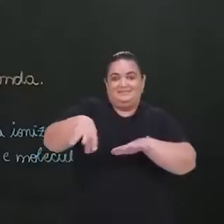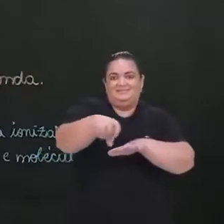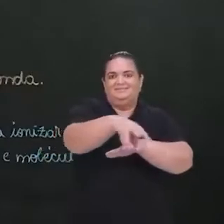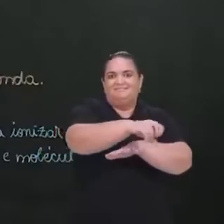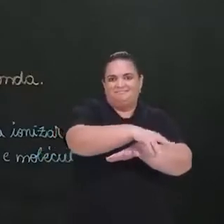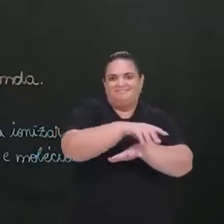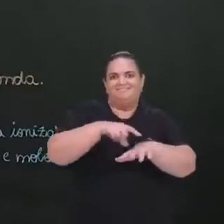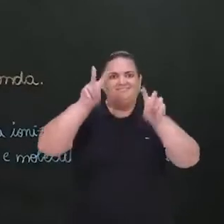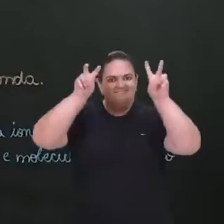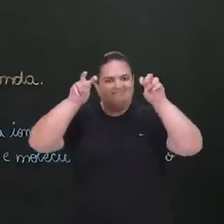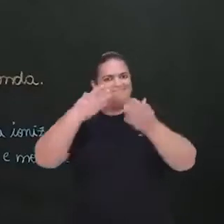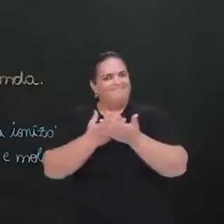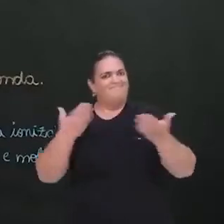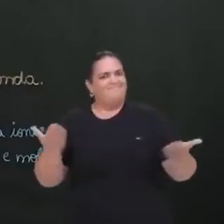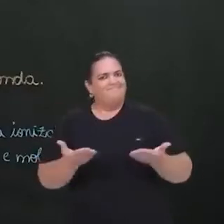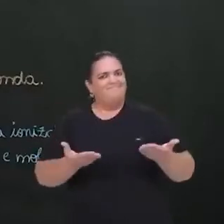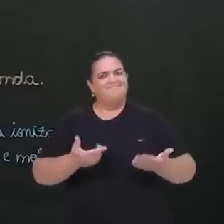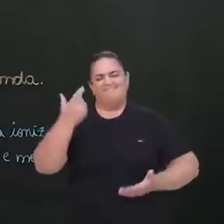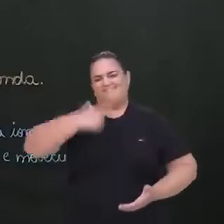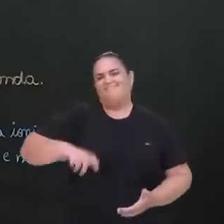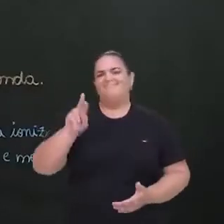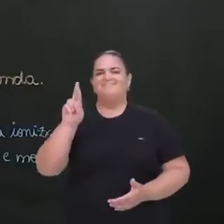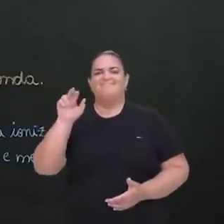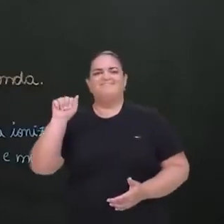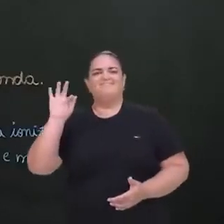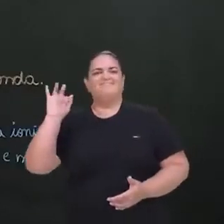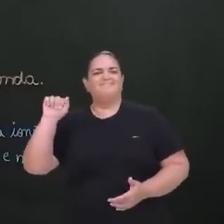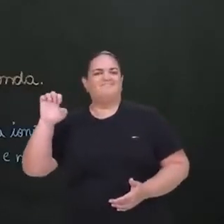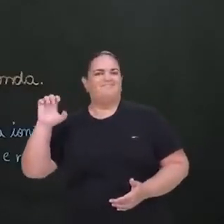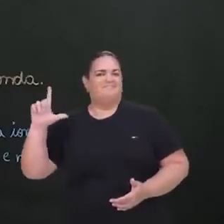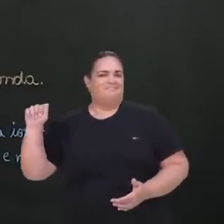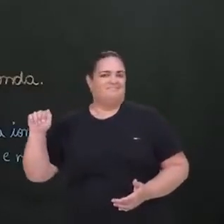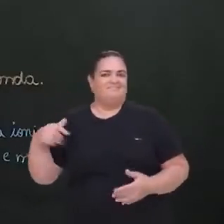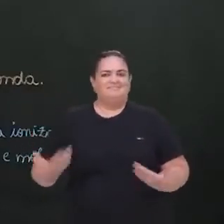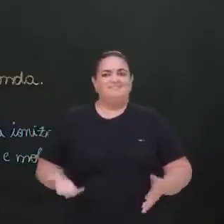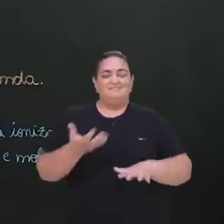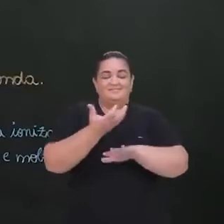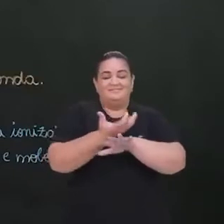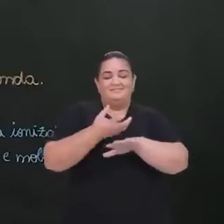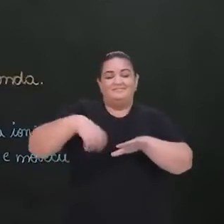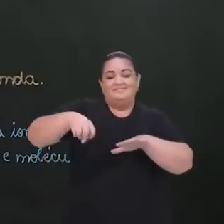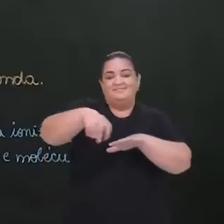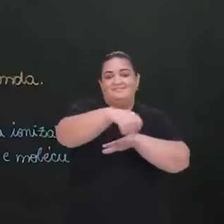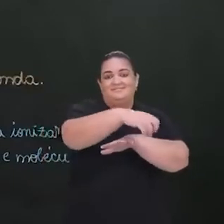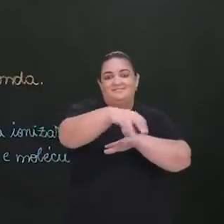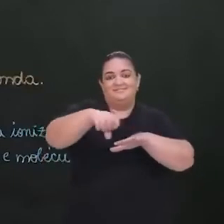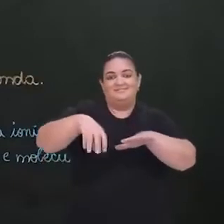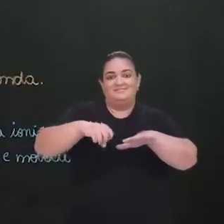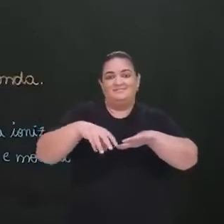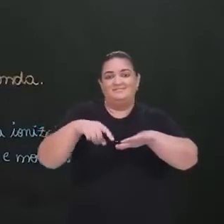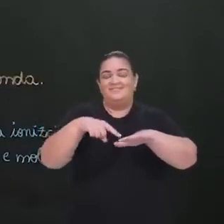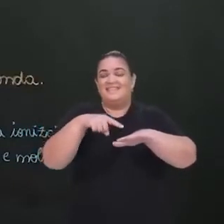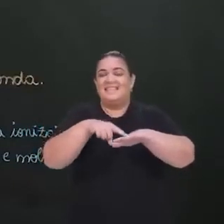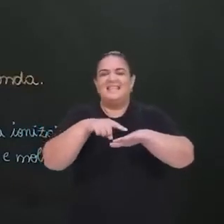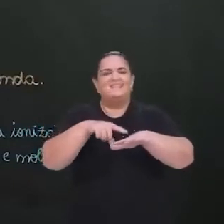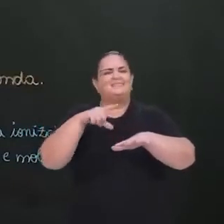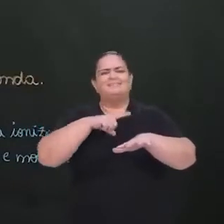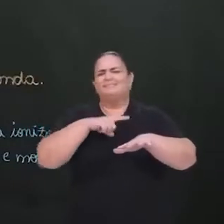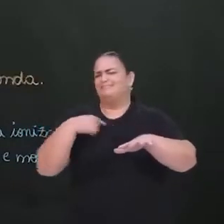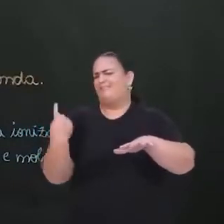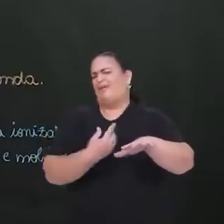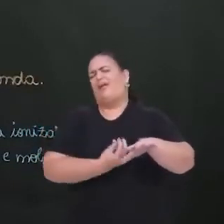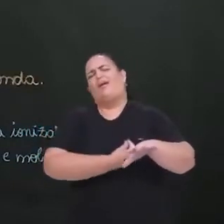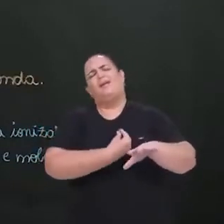Radiações eletromagnéticas. Esse é o tema da aula de hoje e eu sou a professora Rafaela Lima. As radiações eletromagnéticas, elas